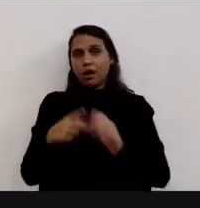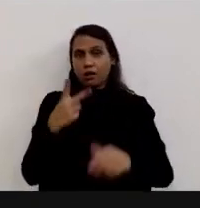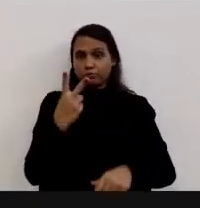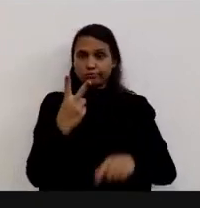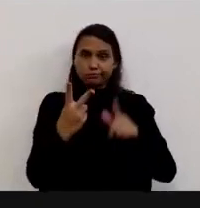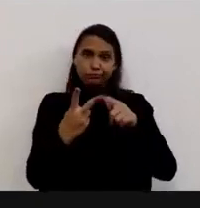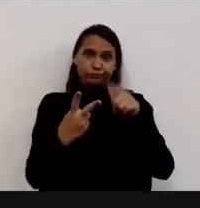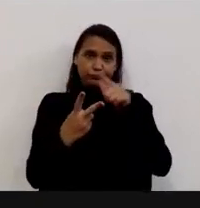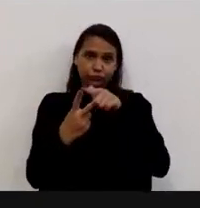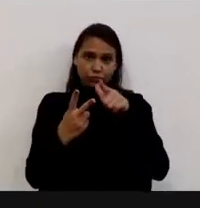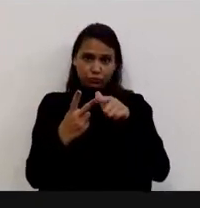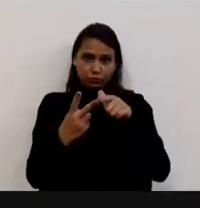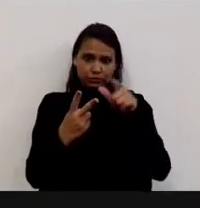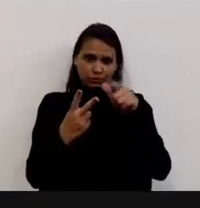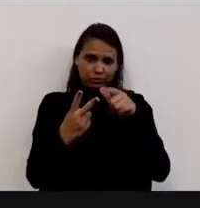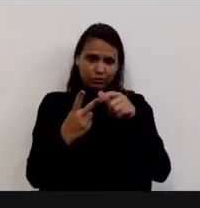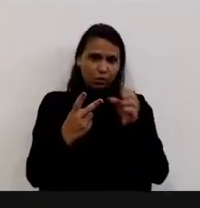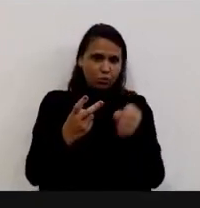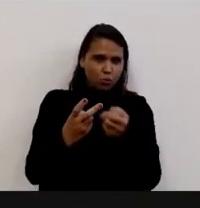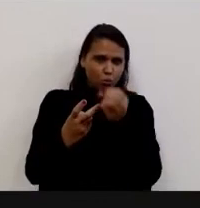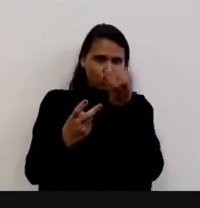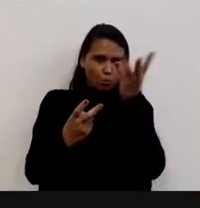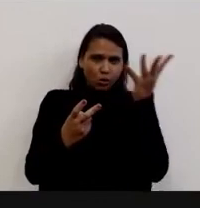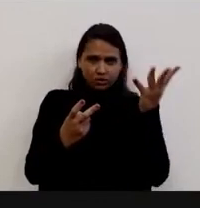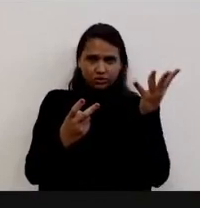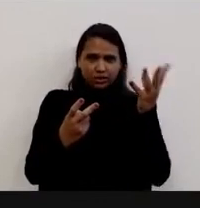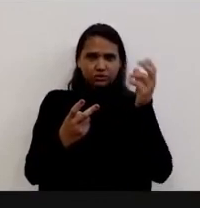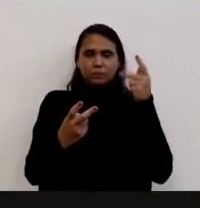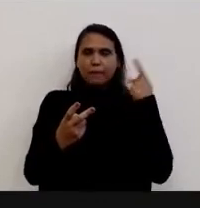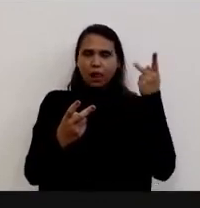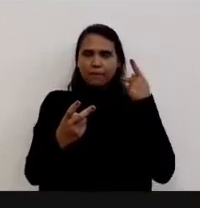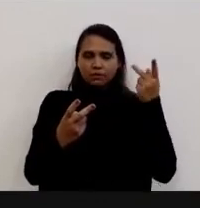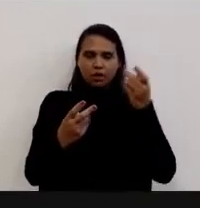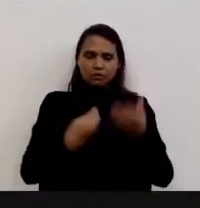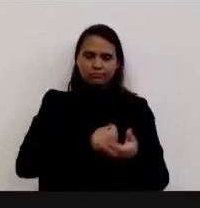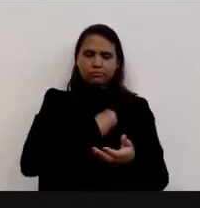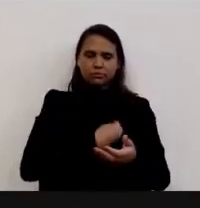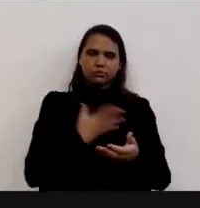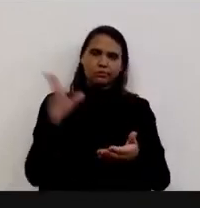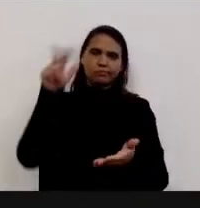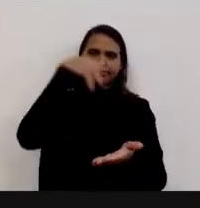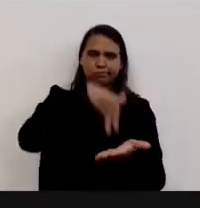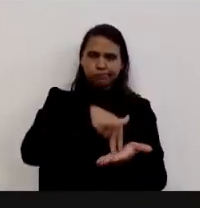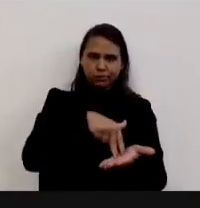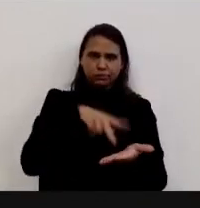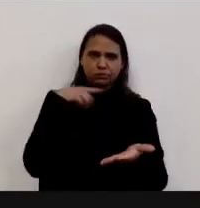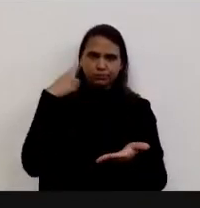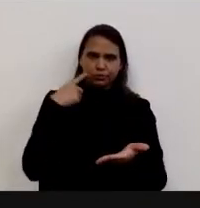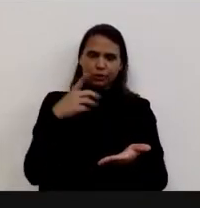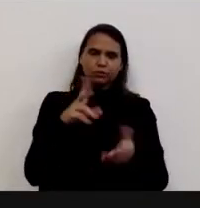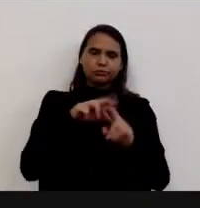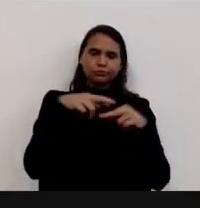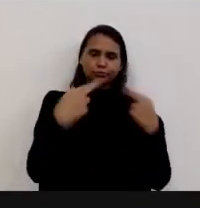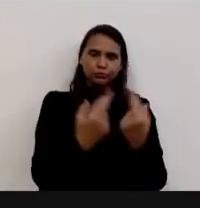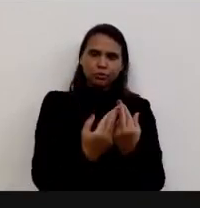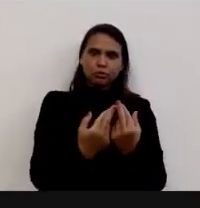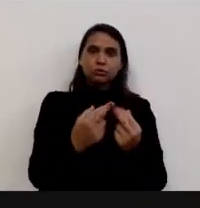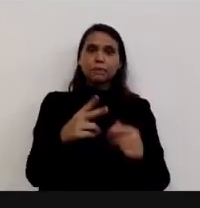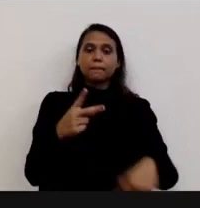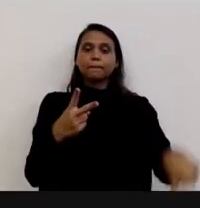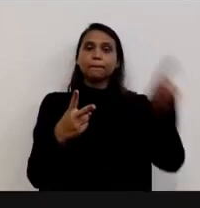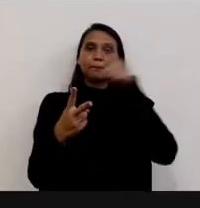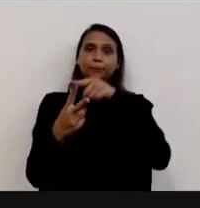importantes. A primeira é a quantidade de deputados, né, a quantidade de parlamentares, tanto nas sessões quanto nas reuniões. E a segunda